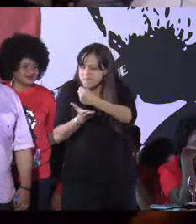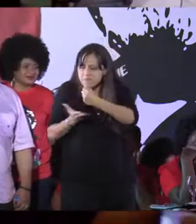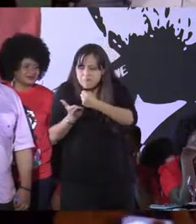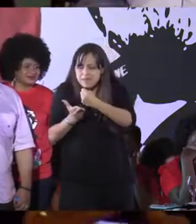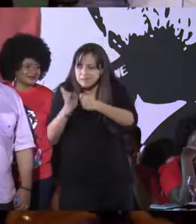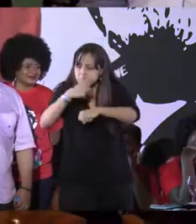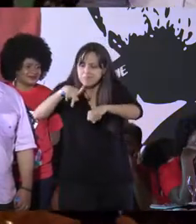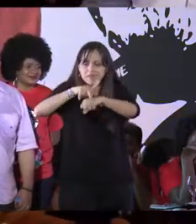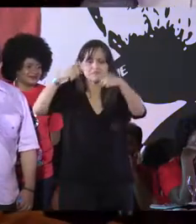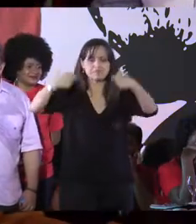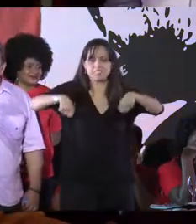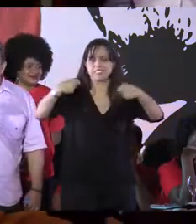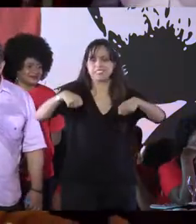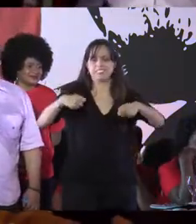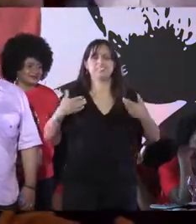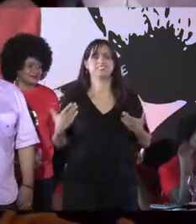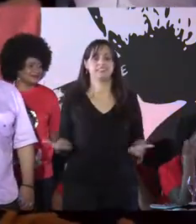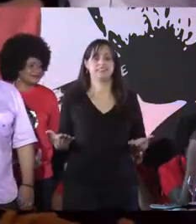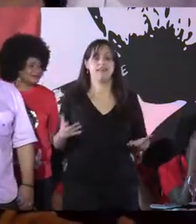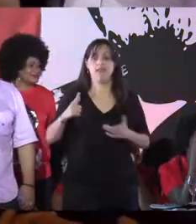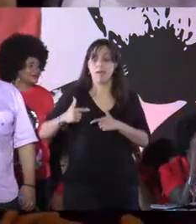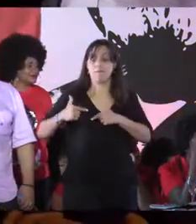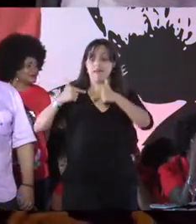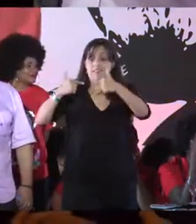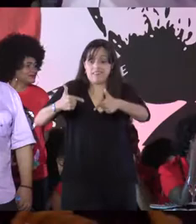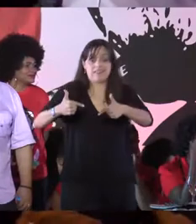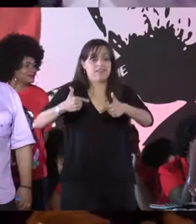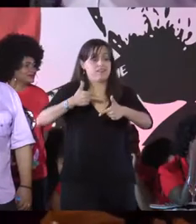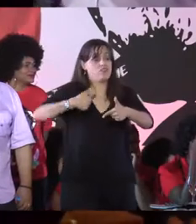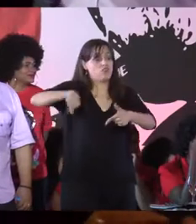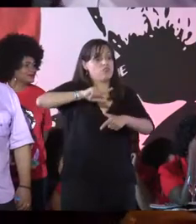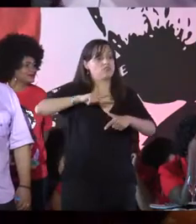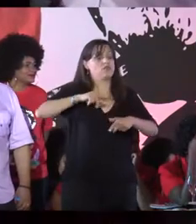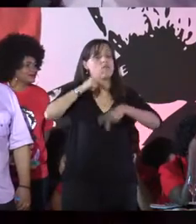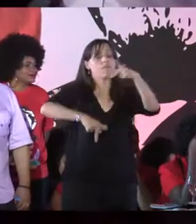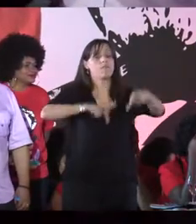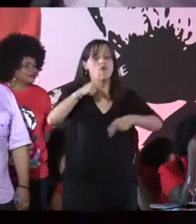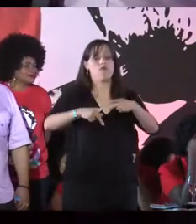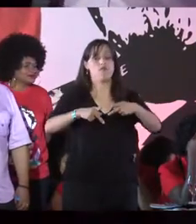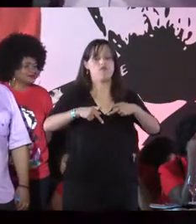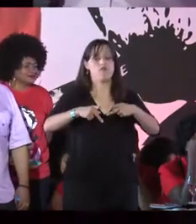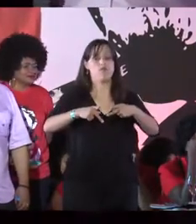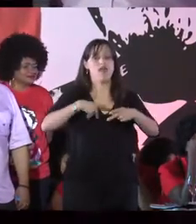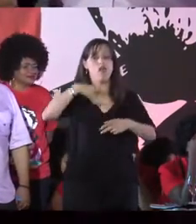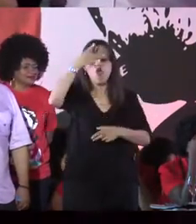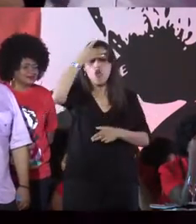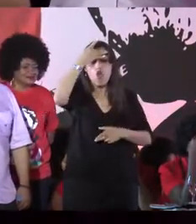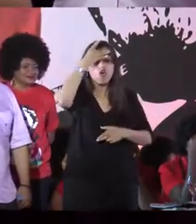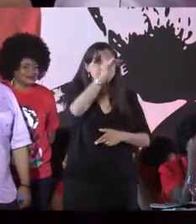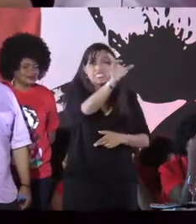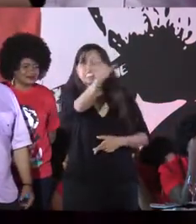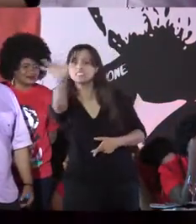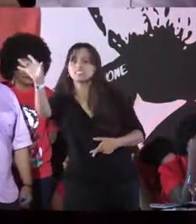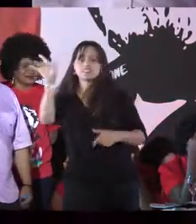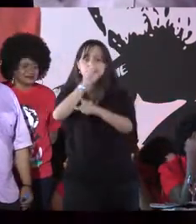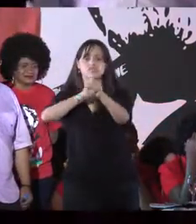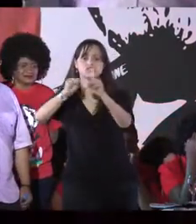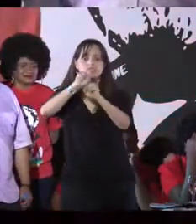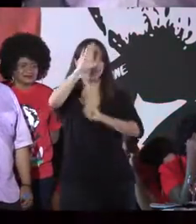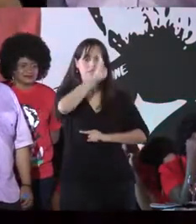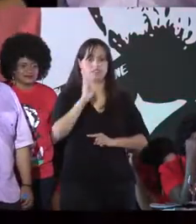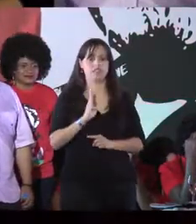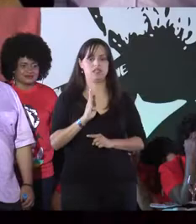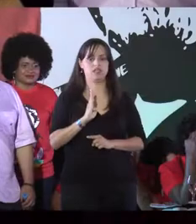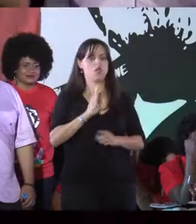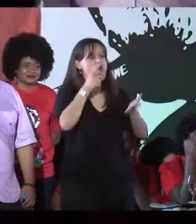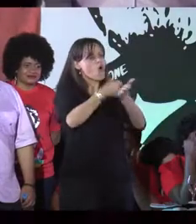batalha com a mobilização política do povo, disputando a consciência da sociedade brasileira para obrigar o Congresso